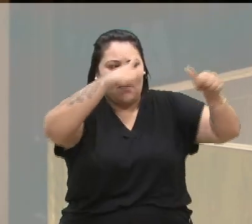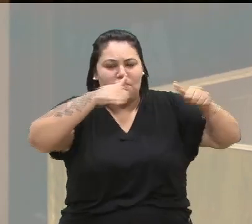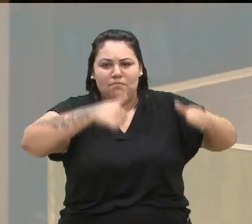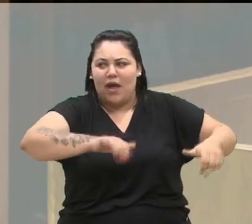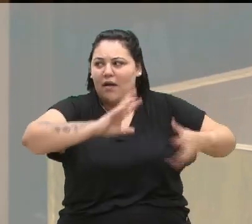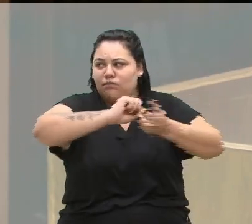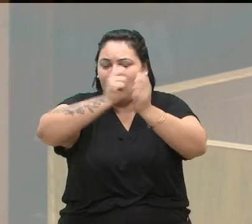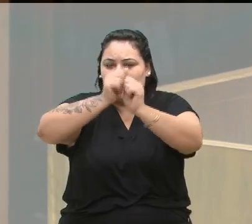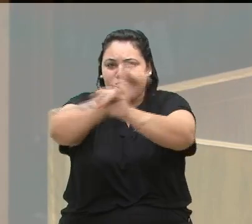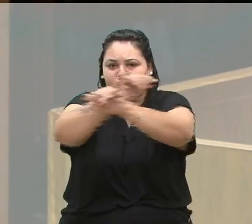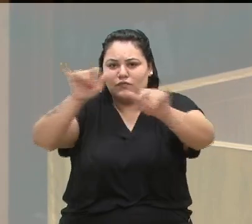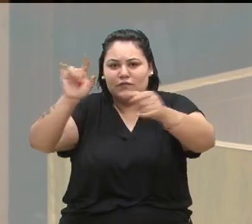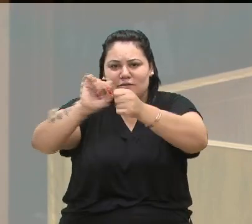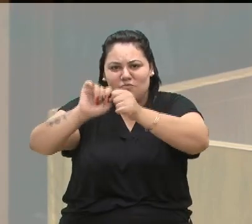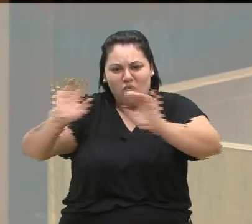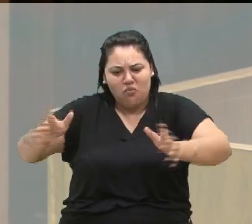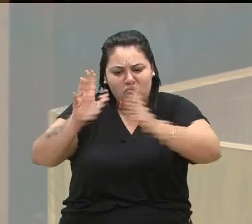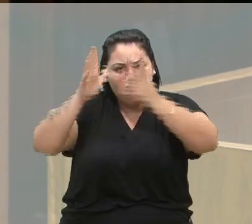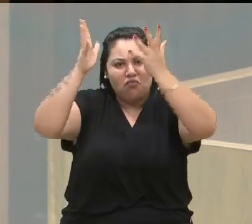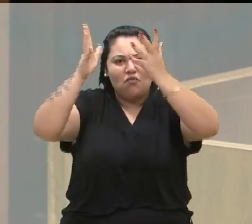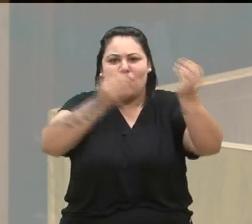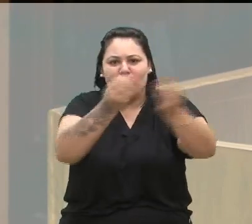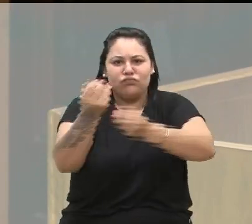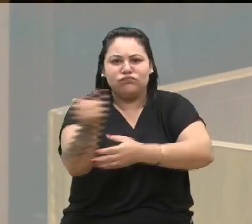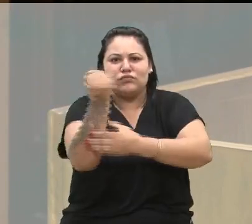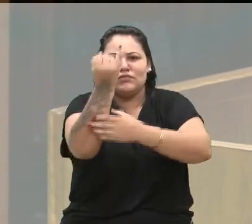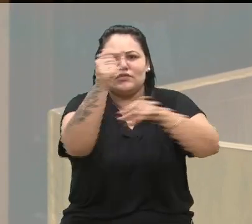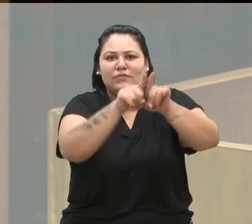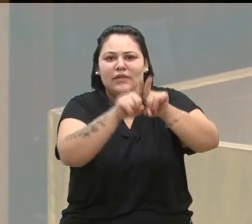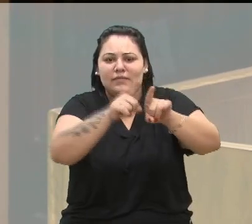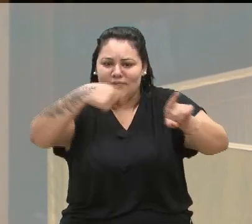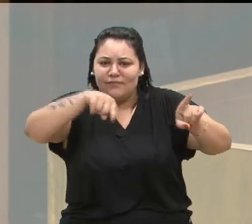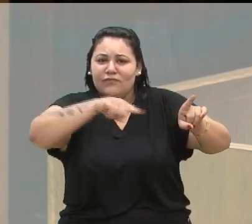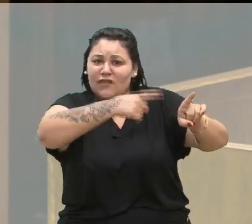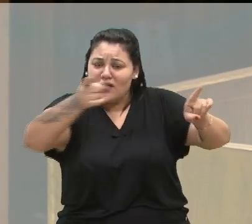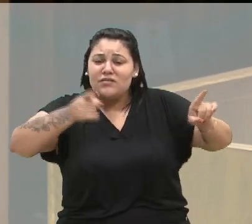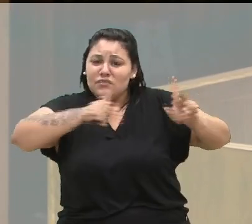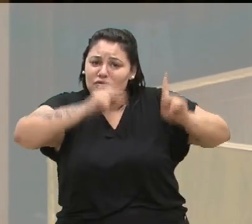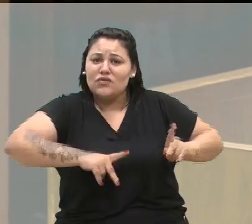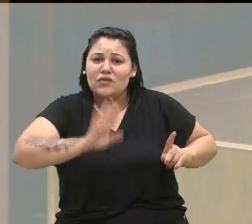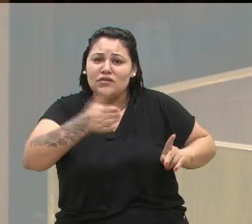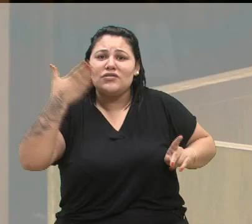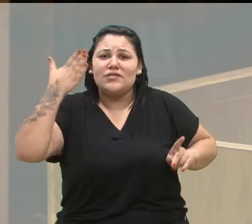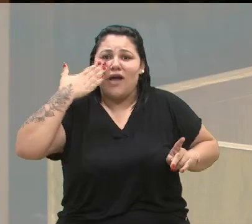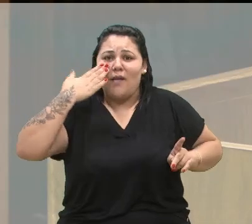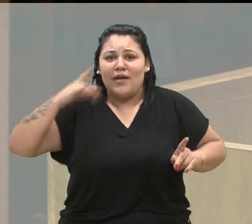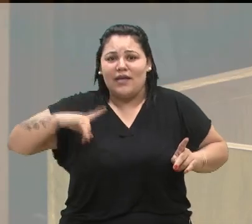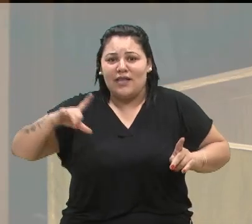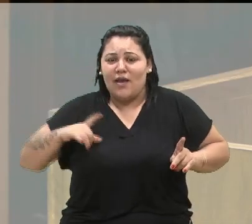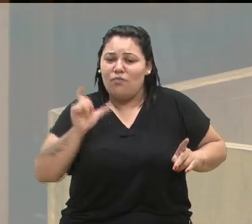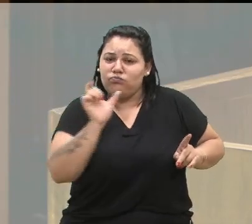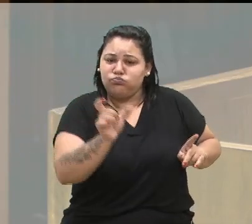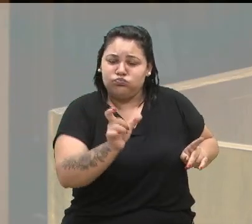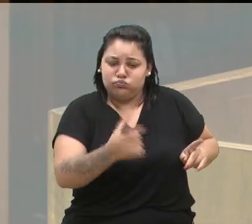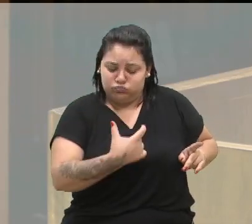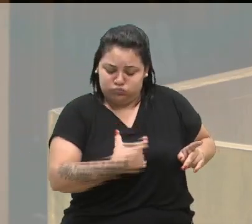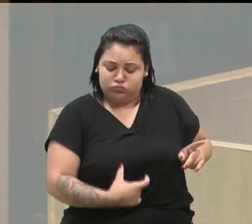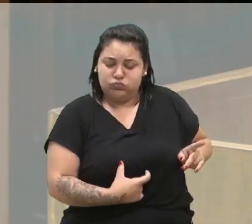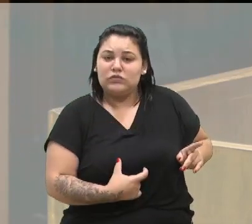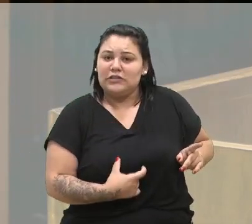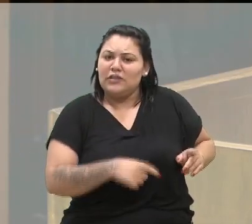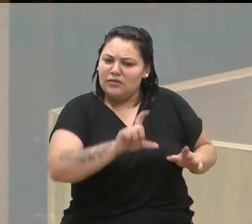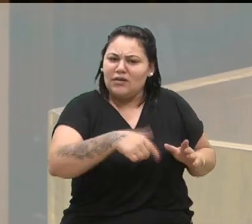fizemos uma mobilização muito grande para que as pessoas saibam que existe essa carteirinha, que ela é gratuita e que é